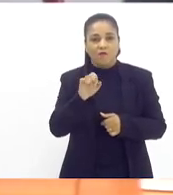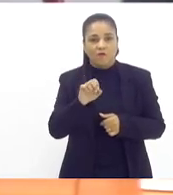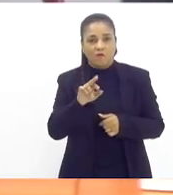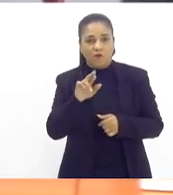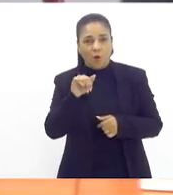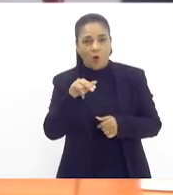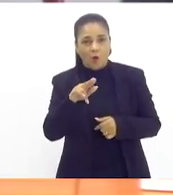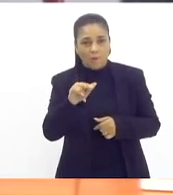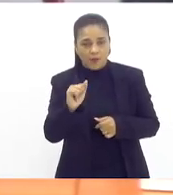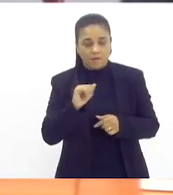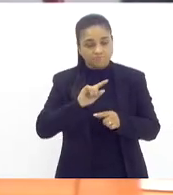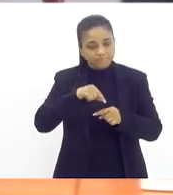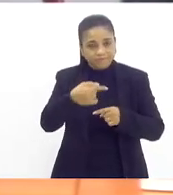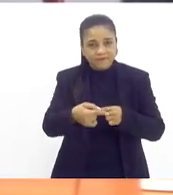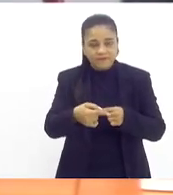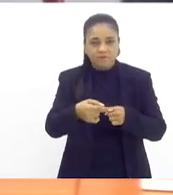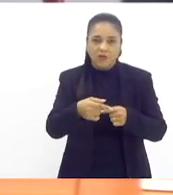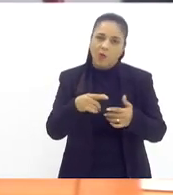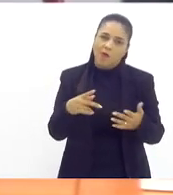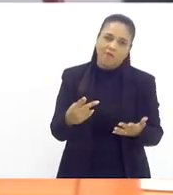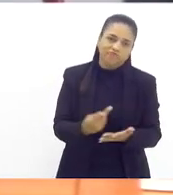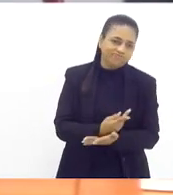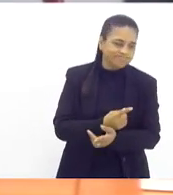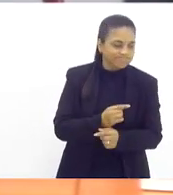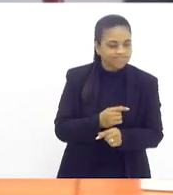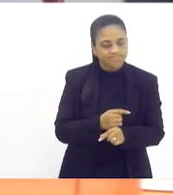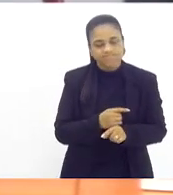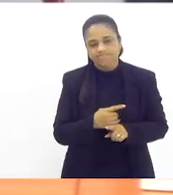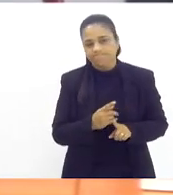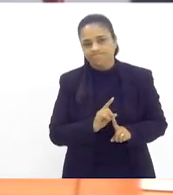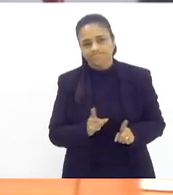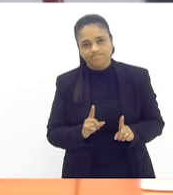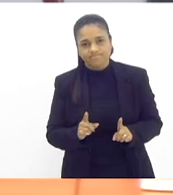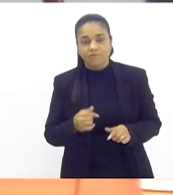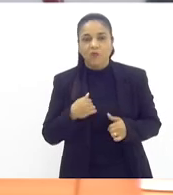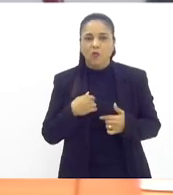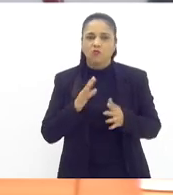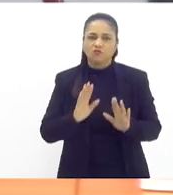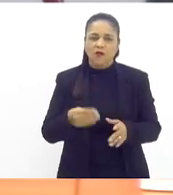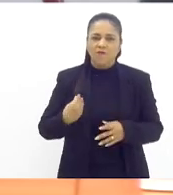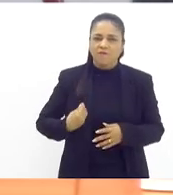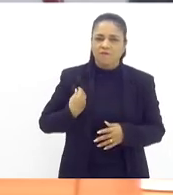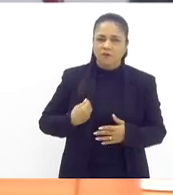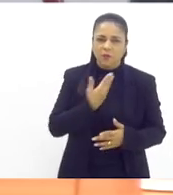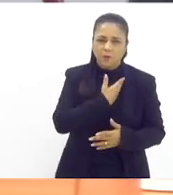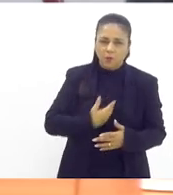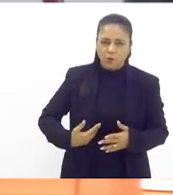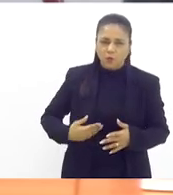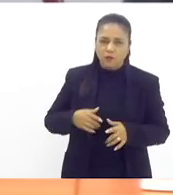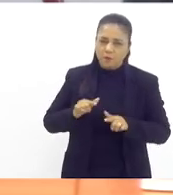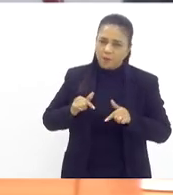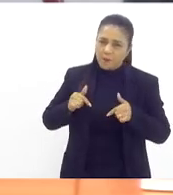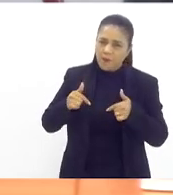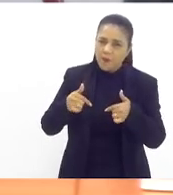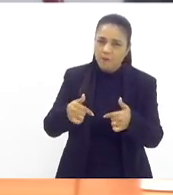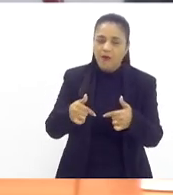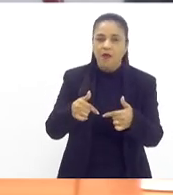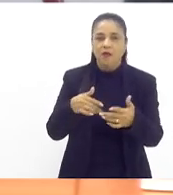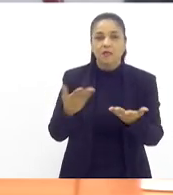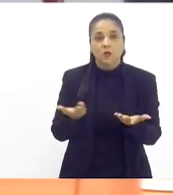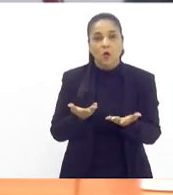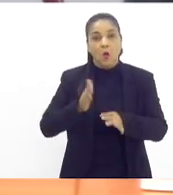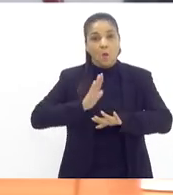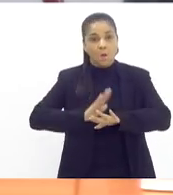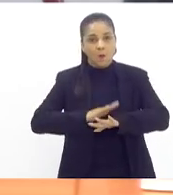Mas dessa vez eu vejo que, desde que eu estou na vida pública, eu nunca vi um momento tão propício para